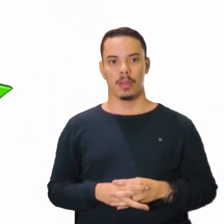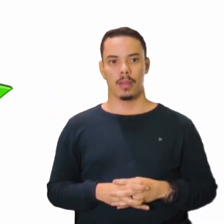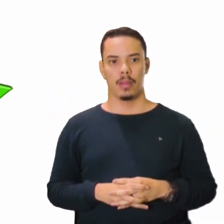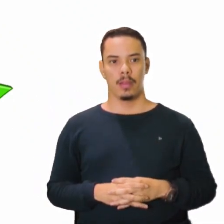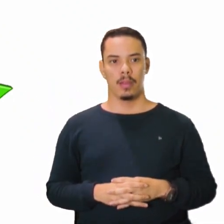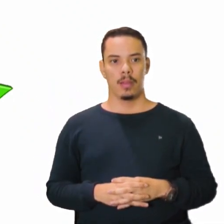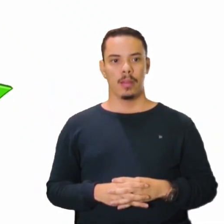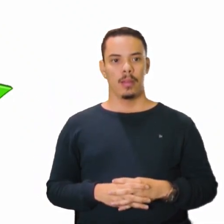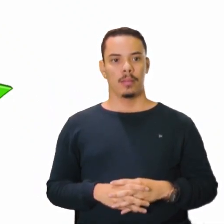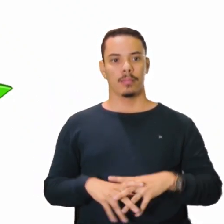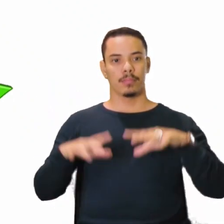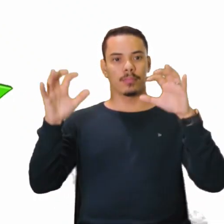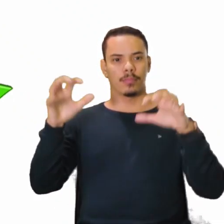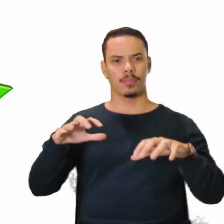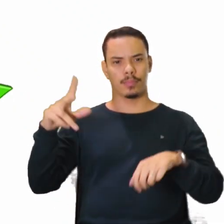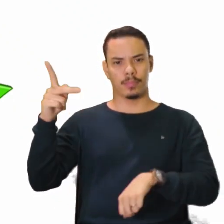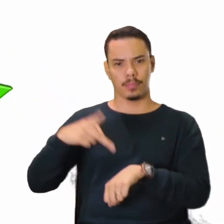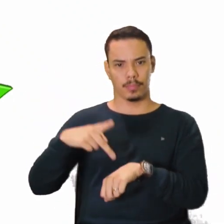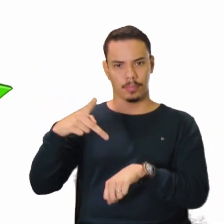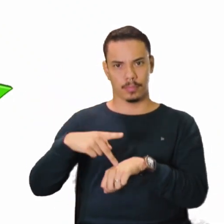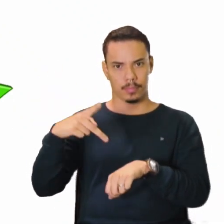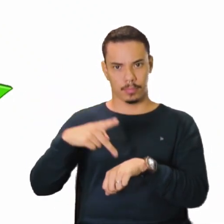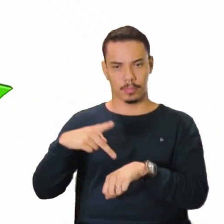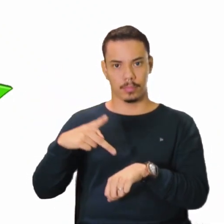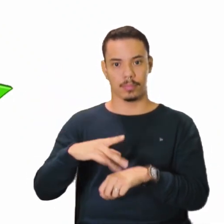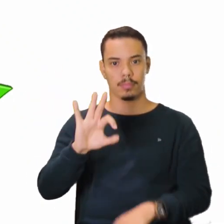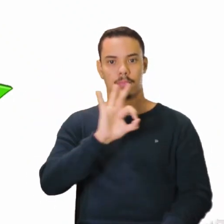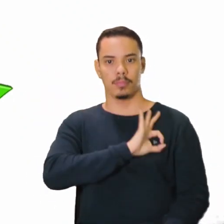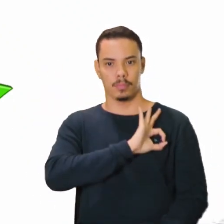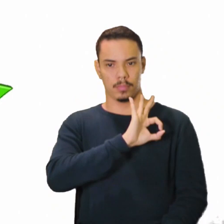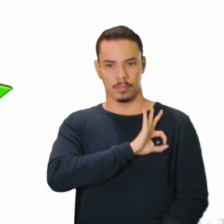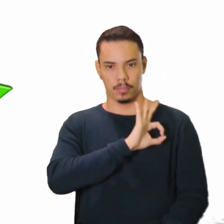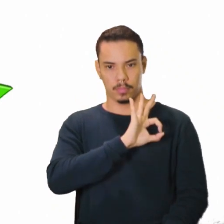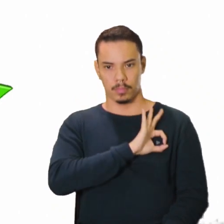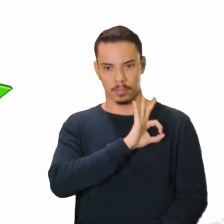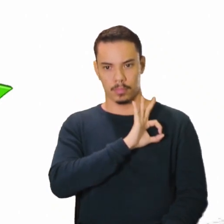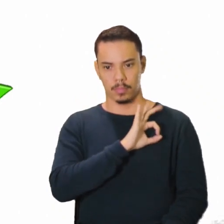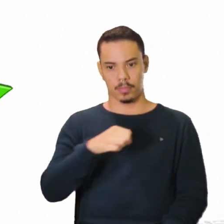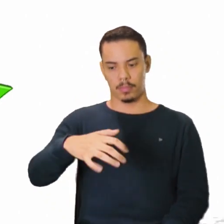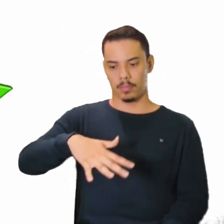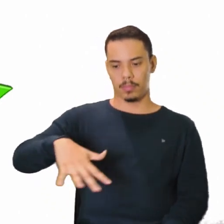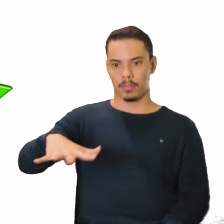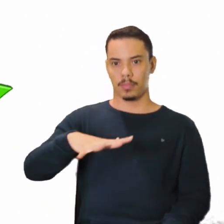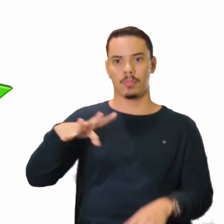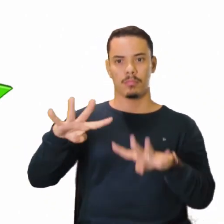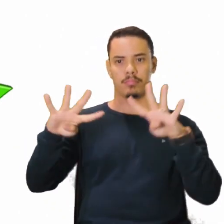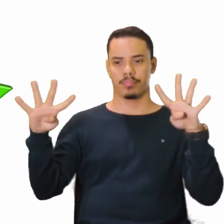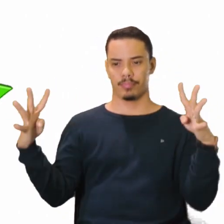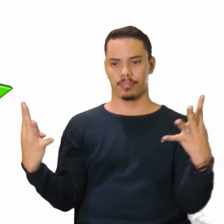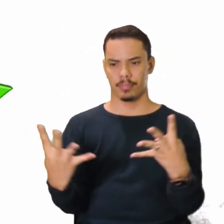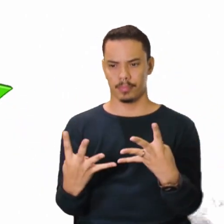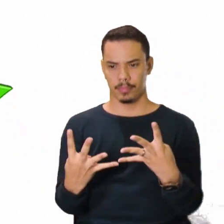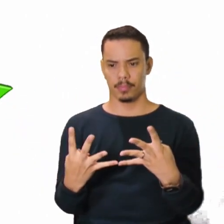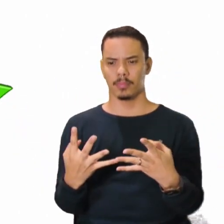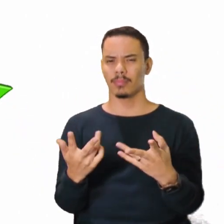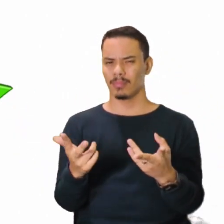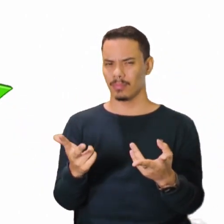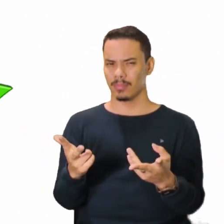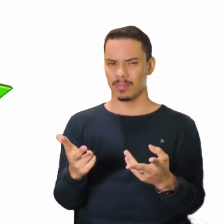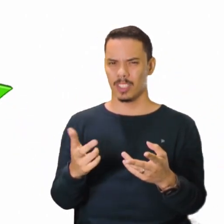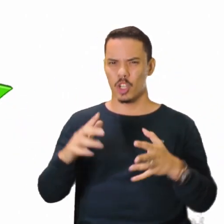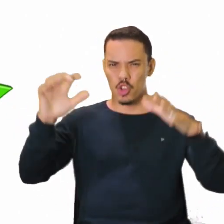lá. Choveram pedras sobre os policiais cercados pelos manifestantes. Preste